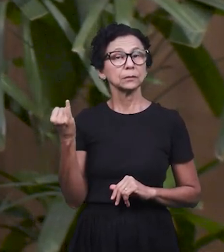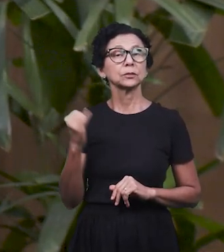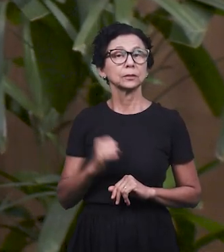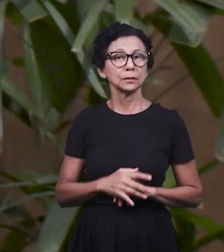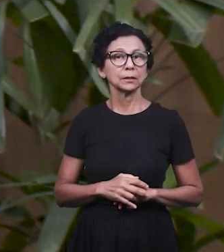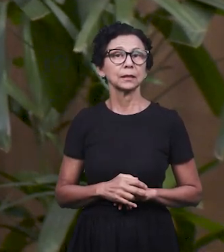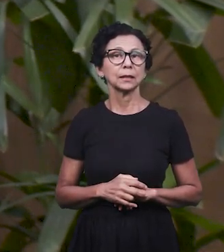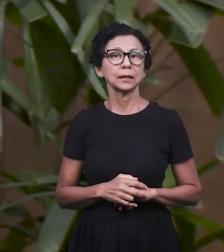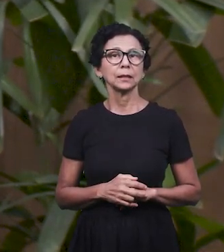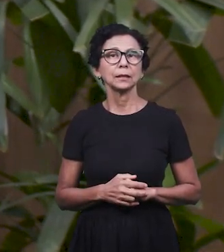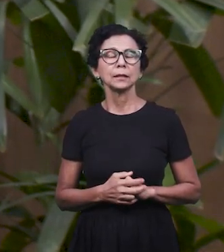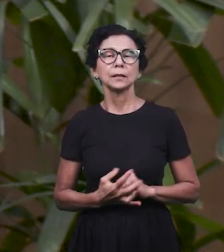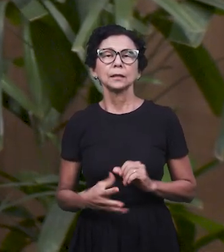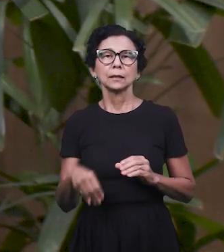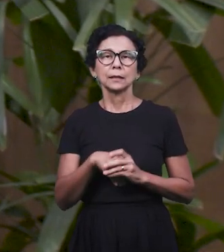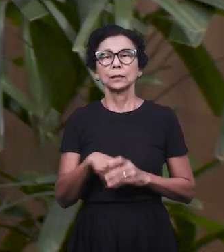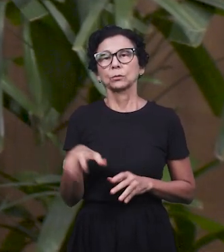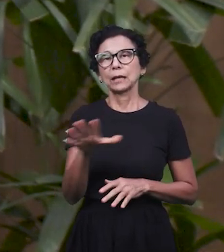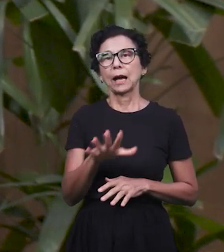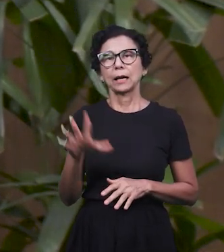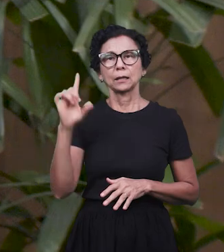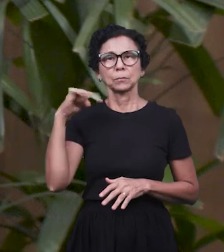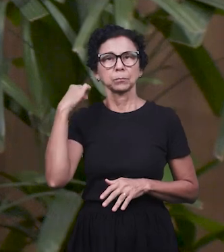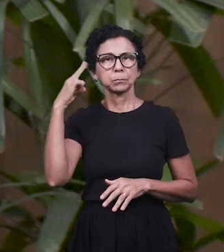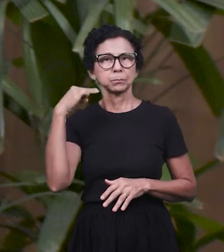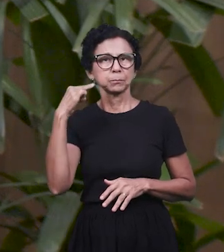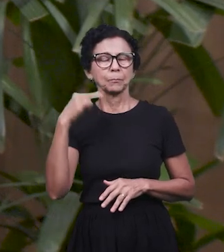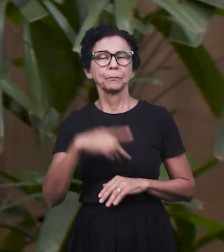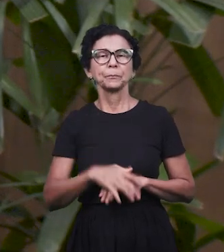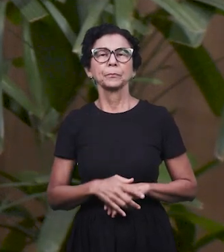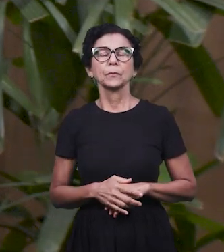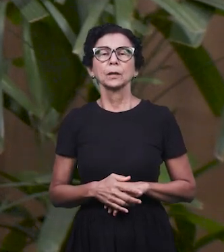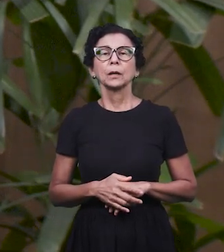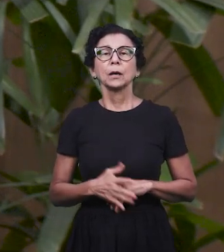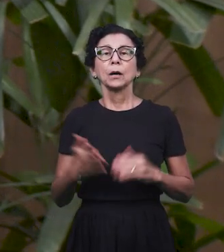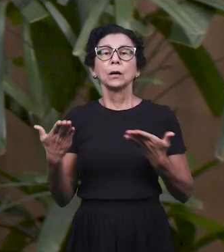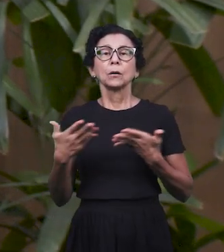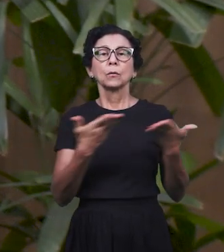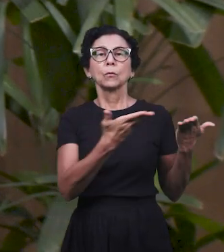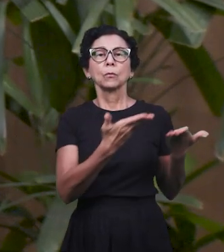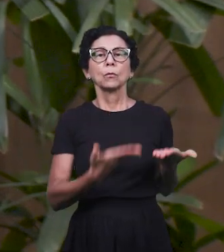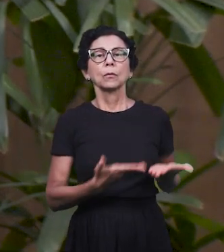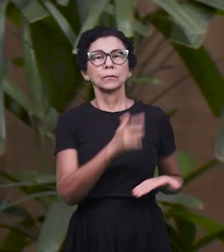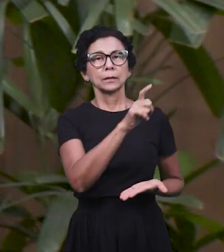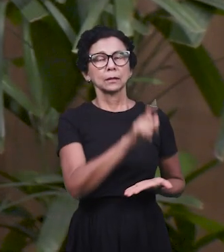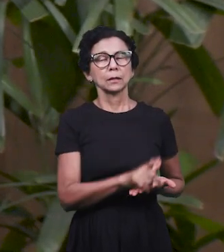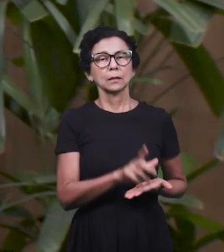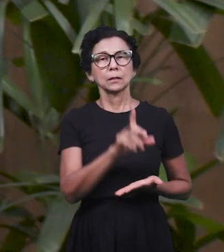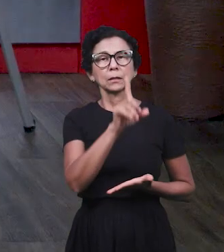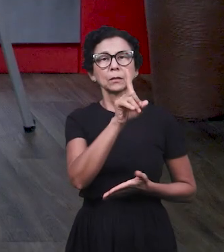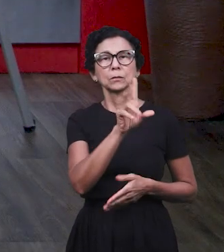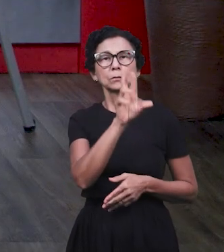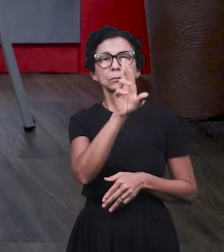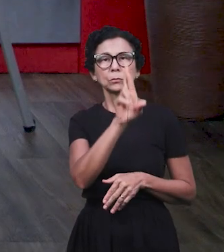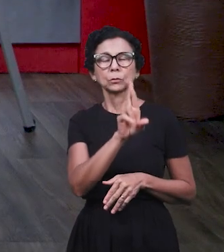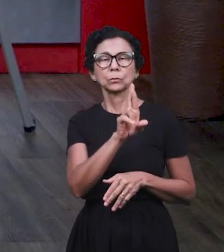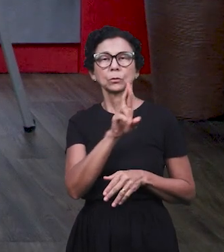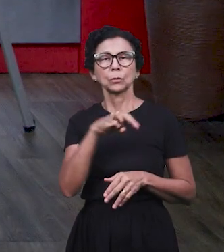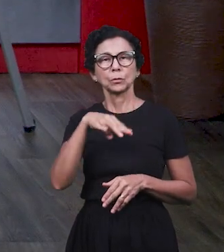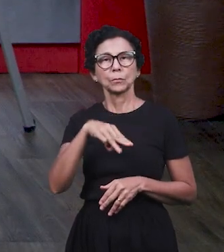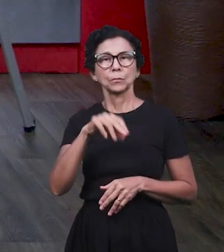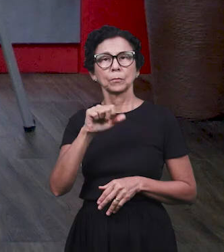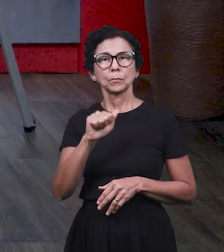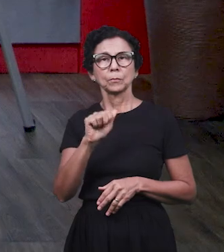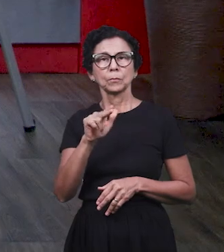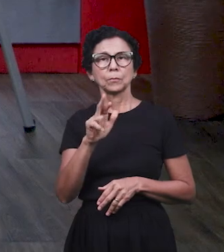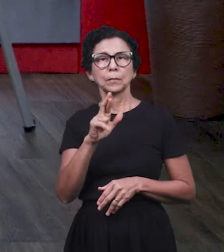é o nosso ordenamento jurídico. E para falar sobre esse tema, nós trouxemos aqui o Dr. Maurício Freire,